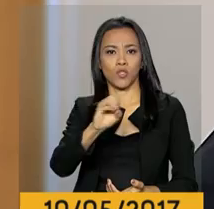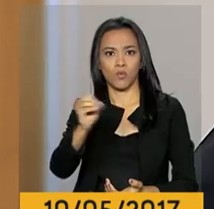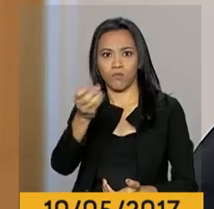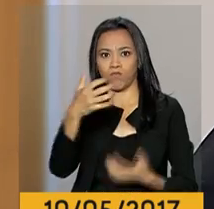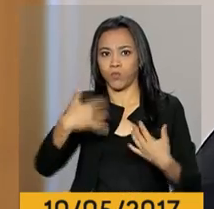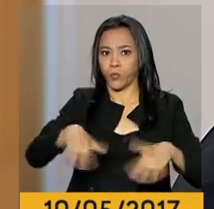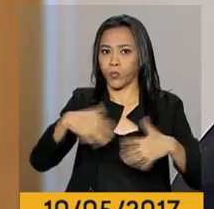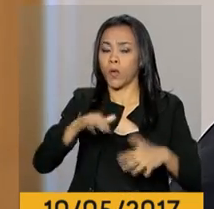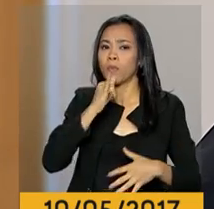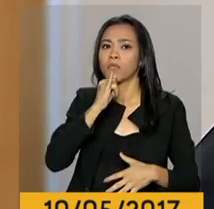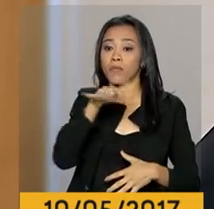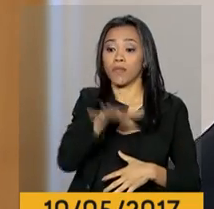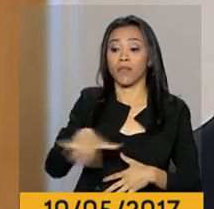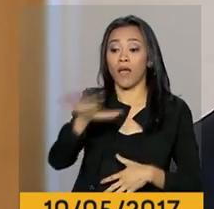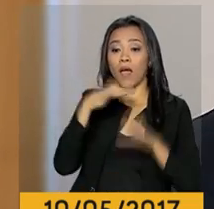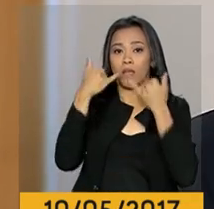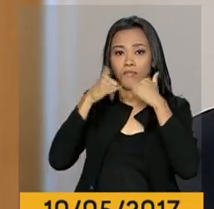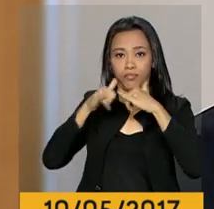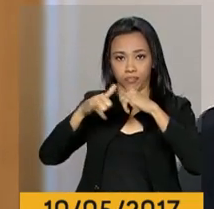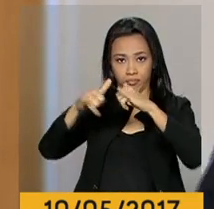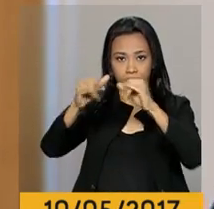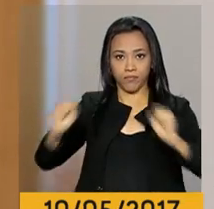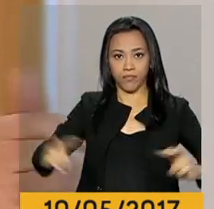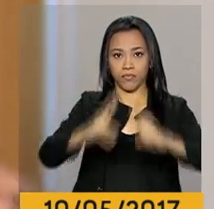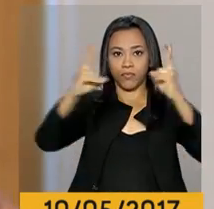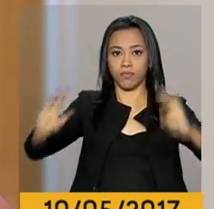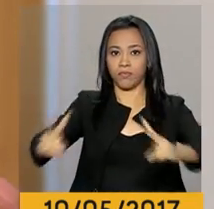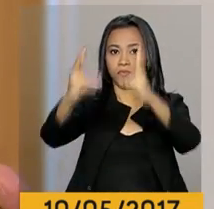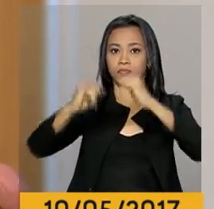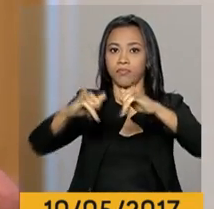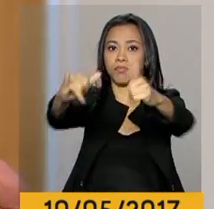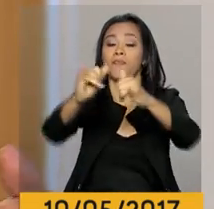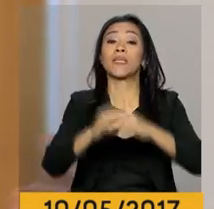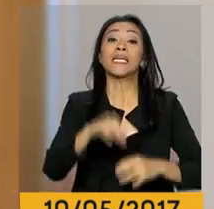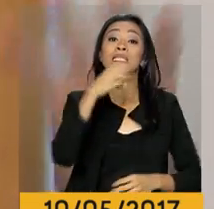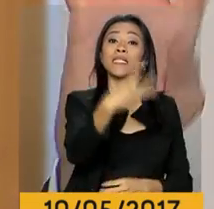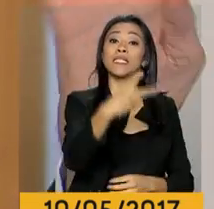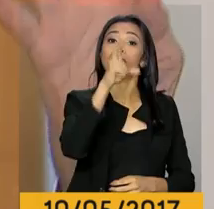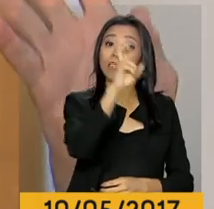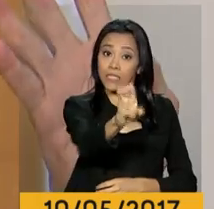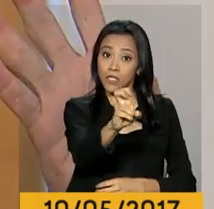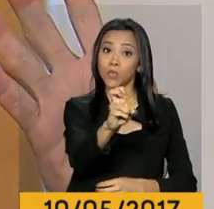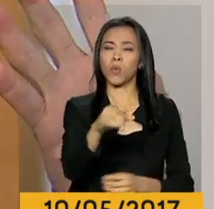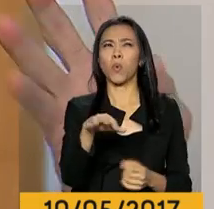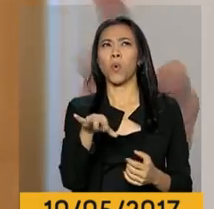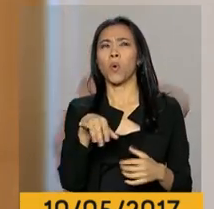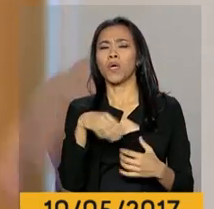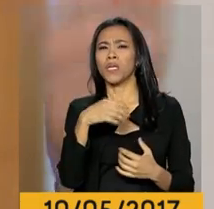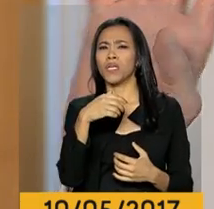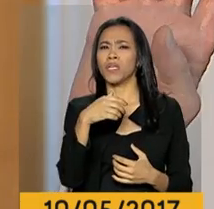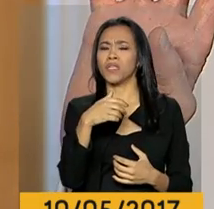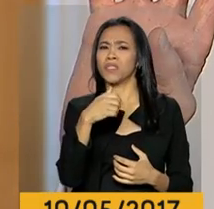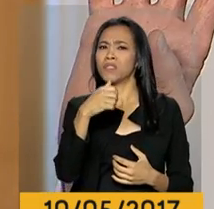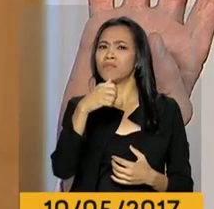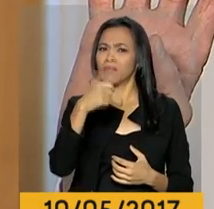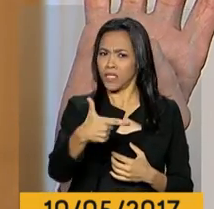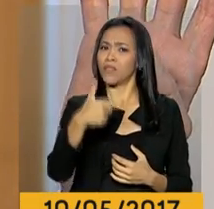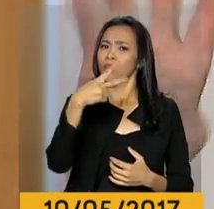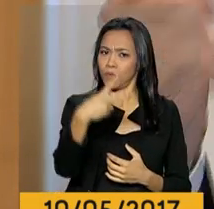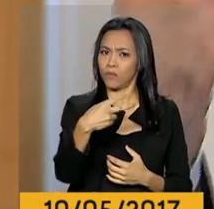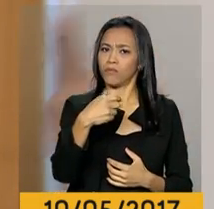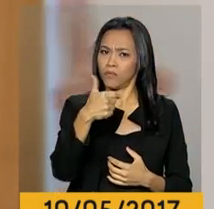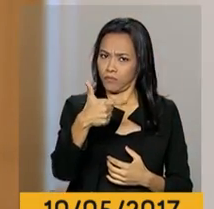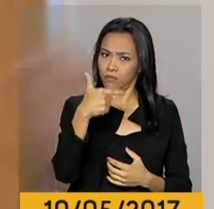caso da energia elétrica das linhas de transmissão foram colocadas 35 linhas e 31 ou 32 eh leiloadas